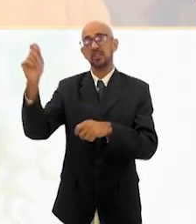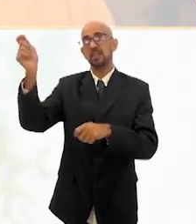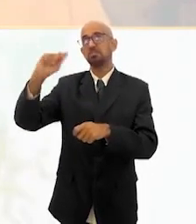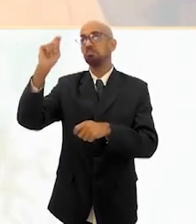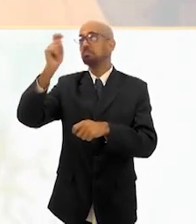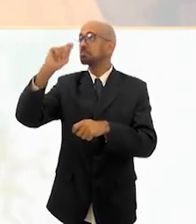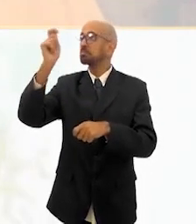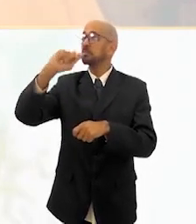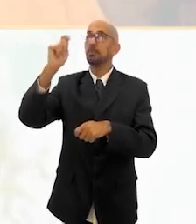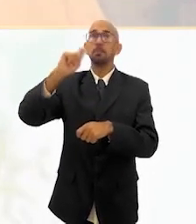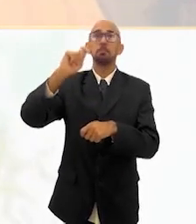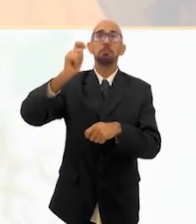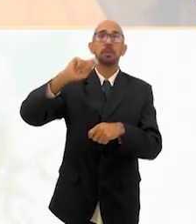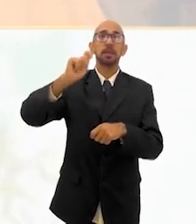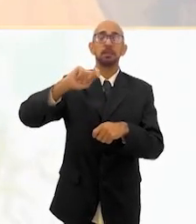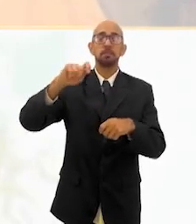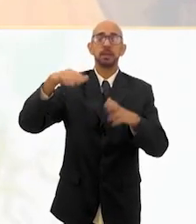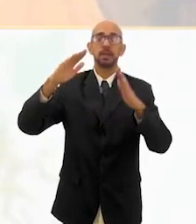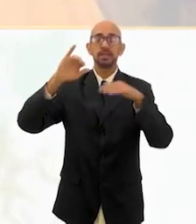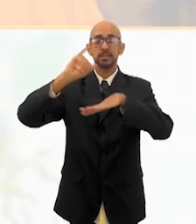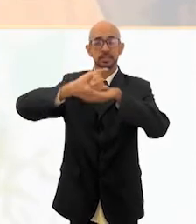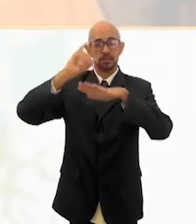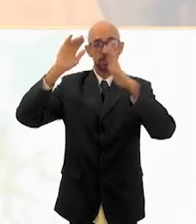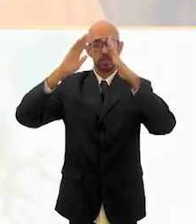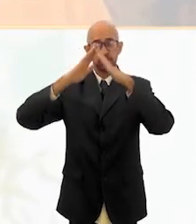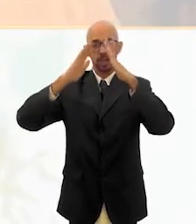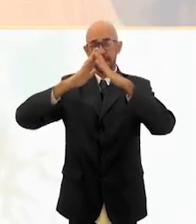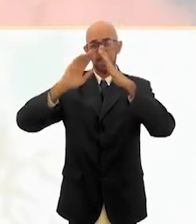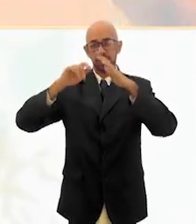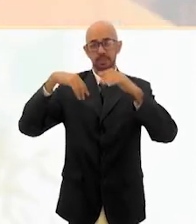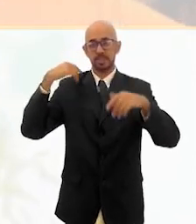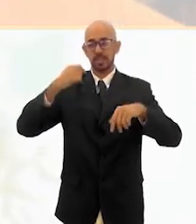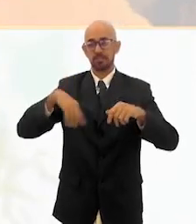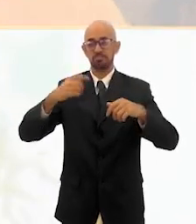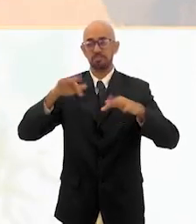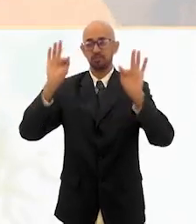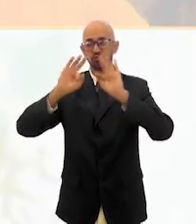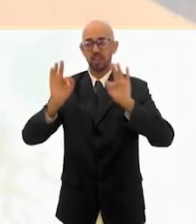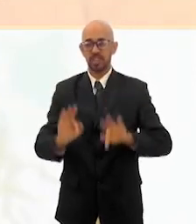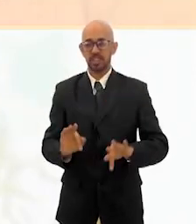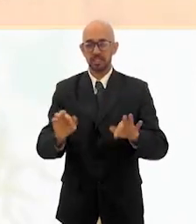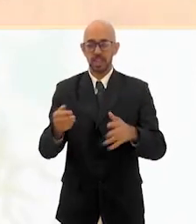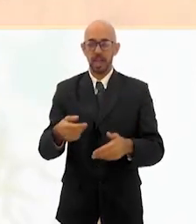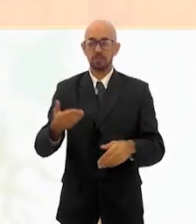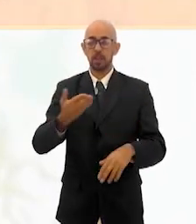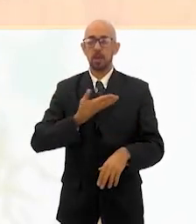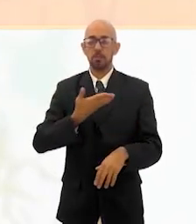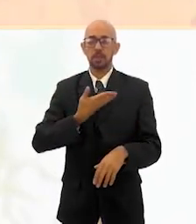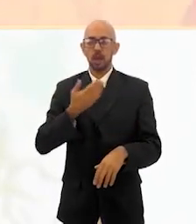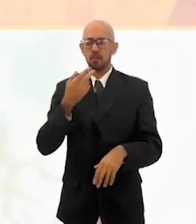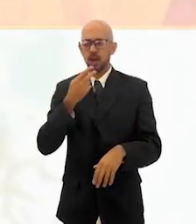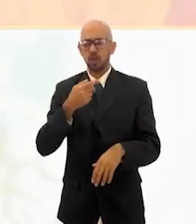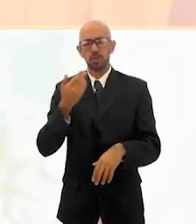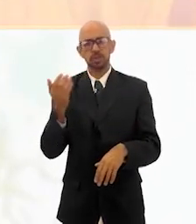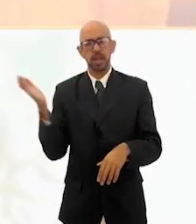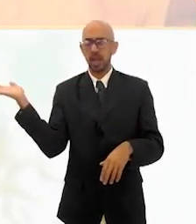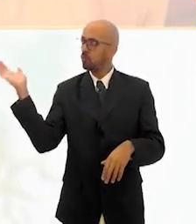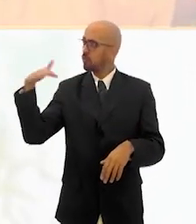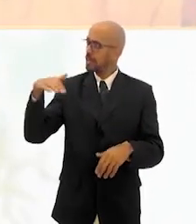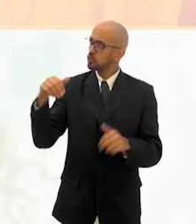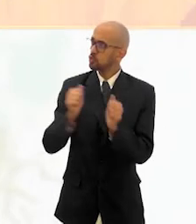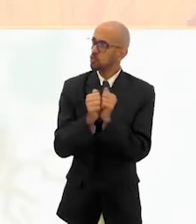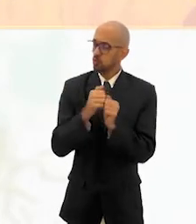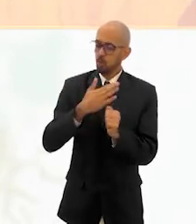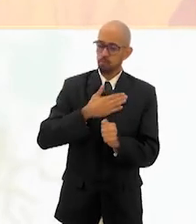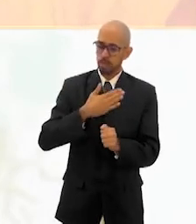a raia, a pipa, né, enlouquecido, feliz da vida. Passa um amigo de infância e fala: ah, rapaz, você não quer ir ali comigo? Fazer o